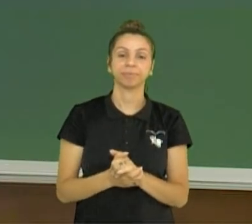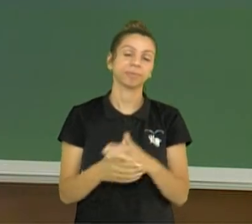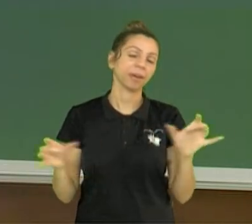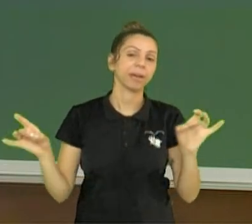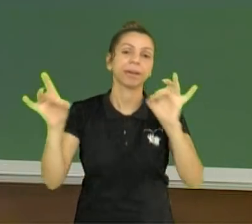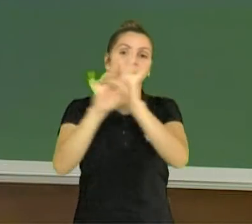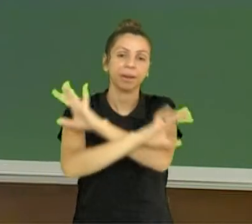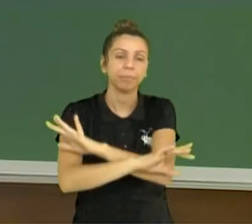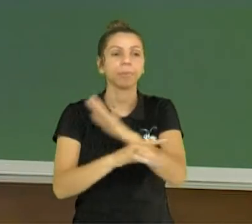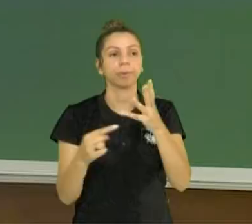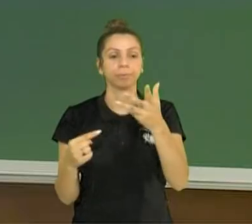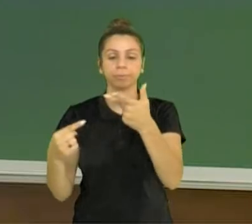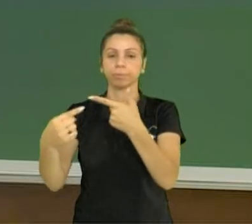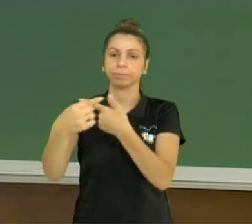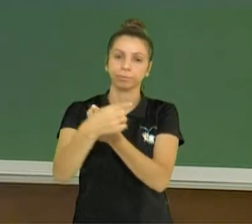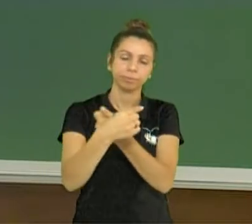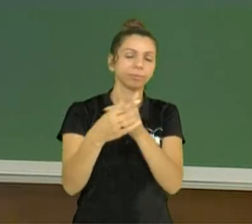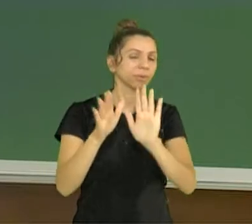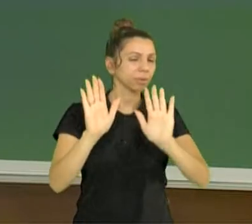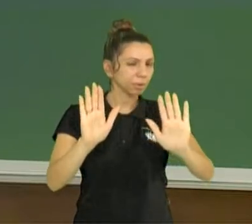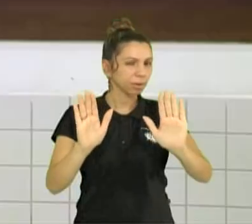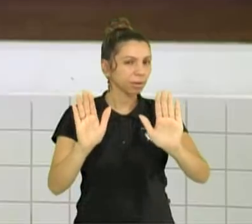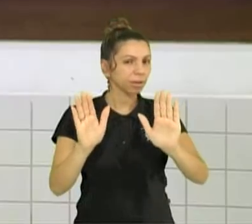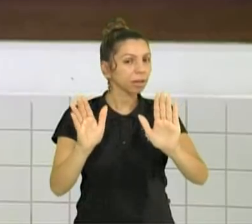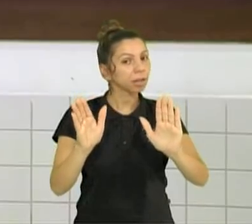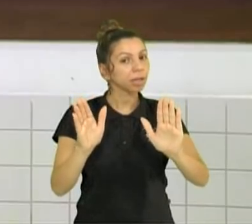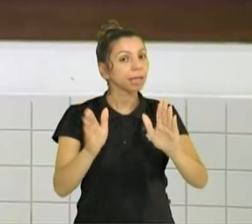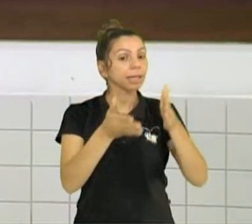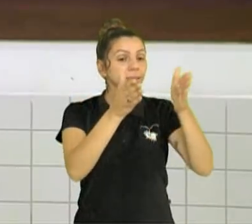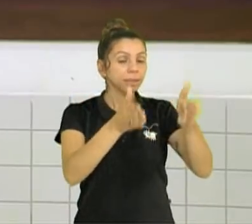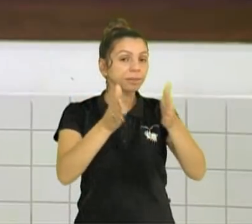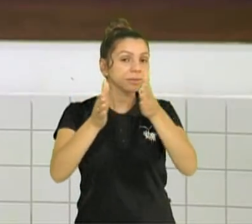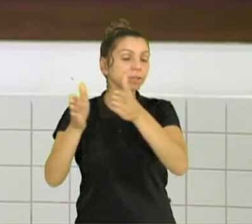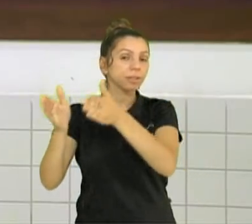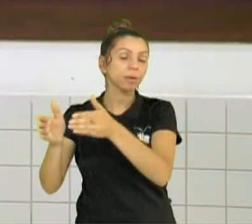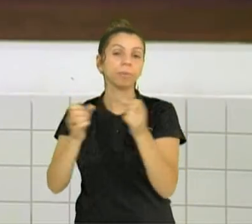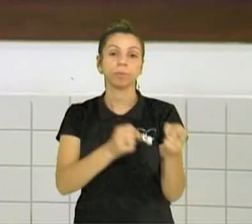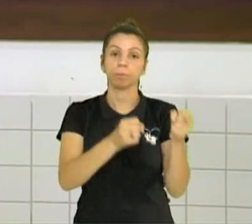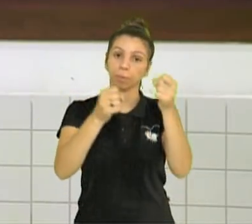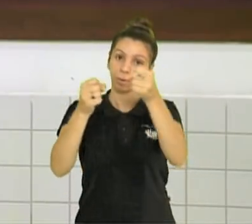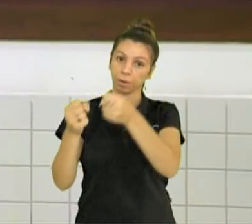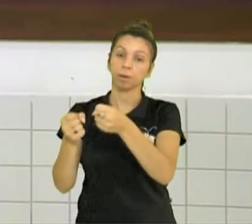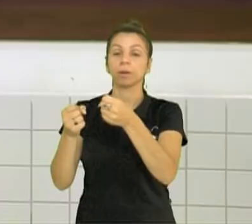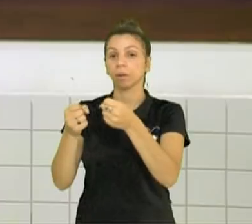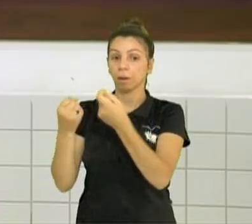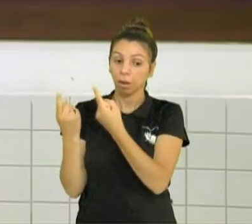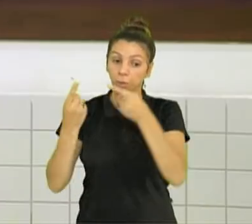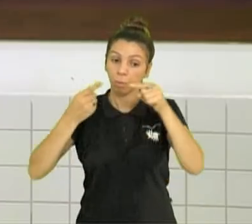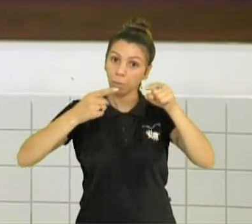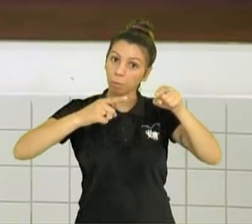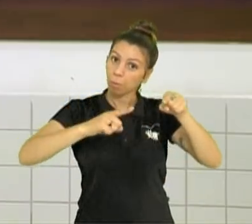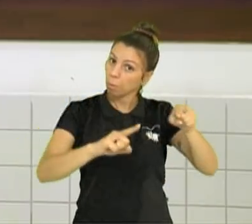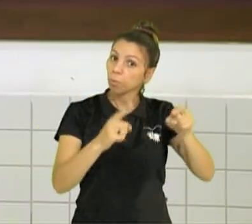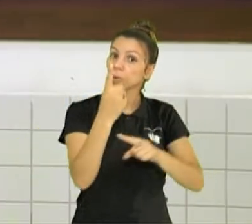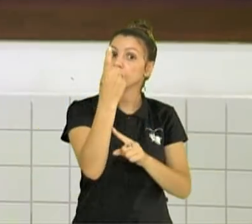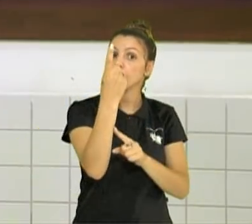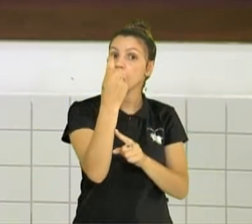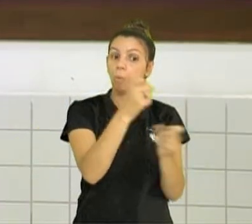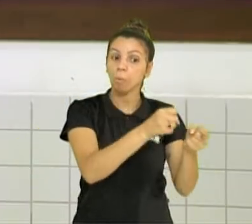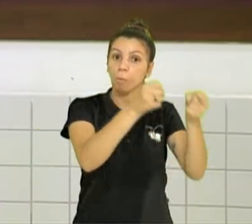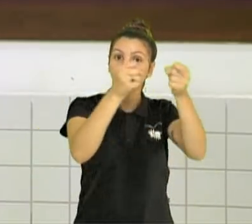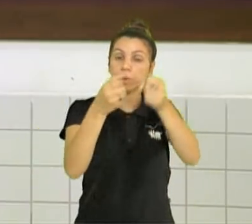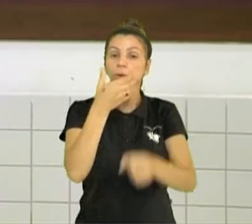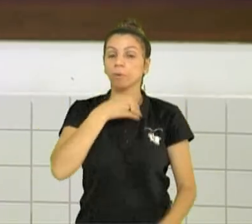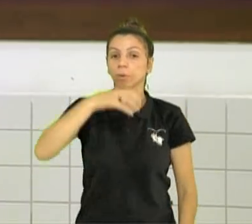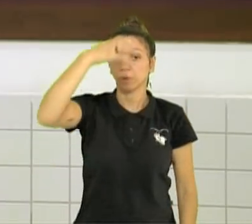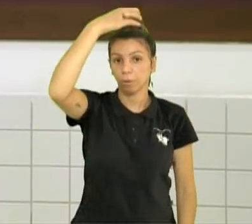o anti-absolutismo. Essa divisão dos poderes realmente é criticar o poder absoluto do rei, absolutismo, que